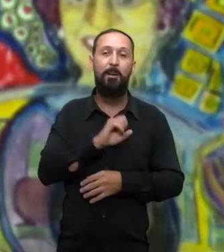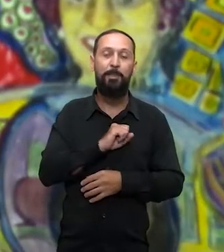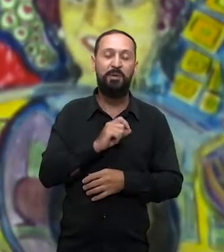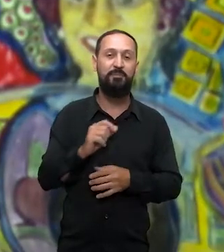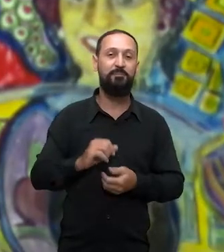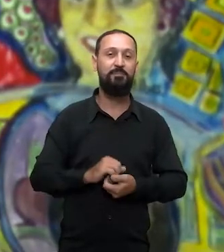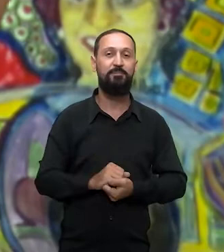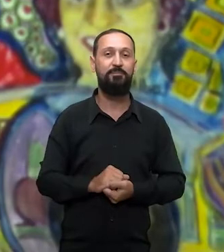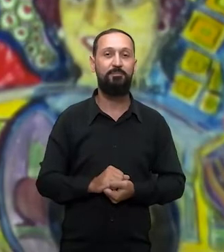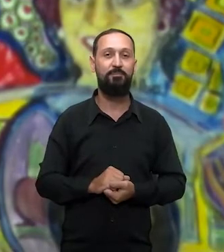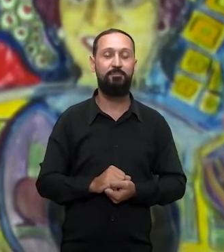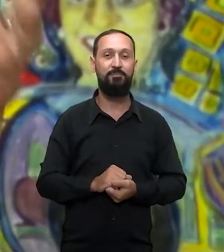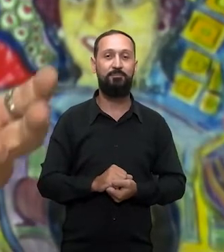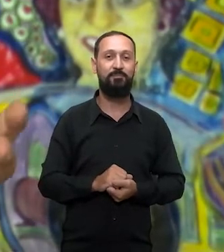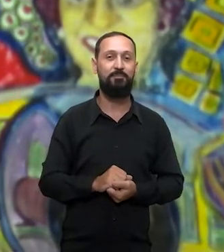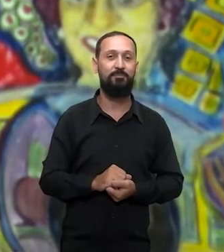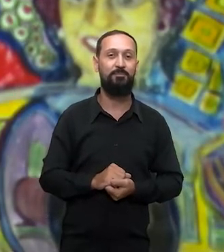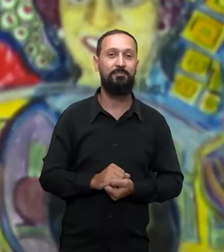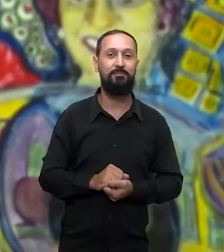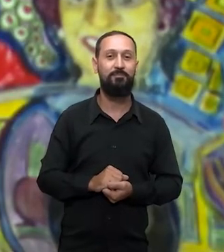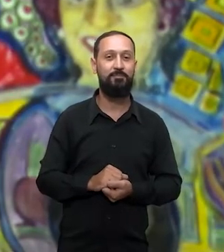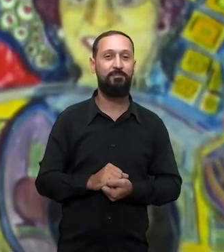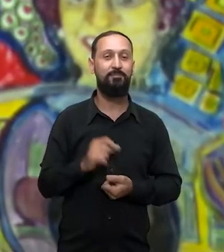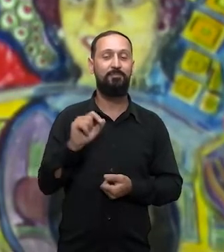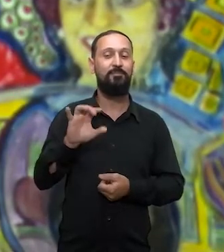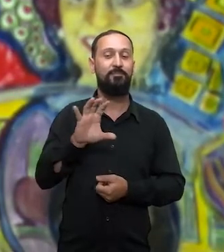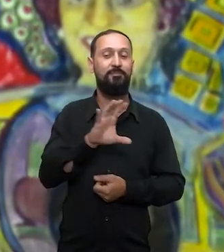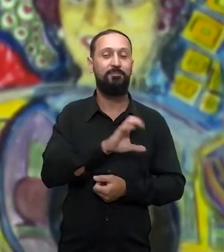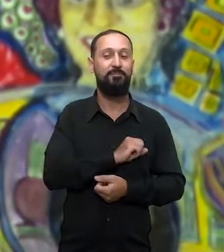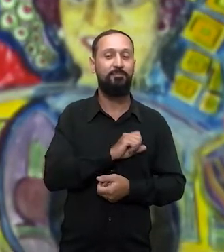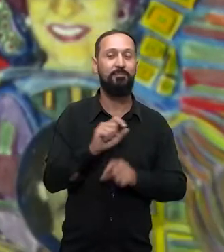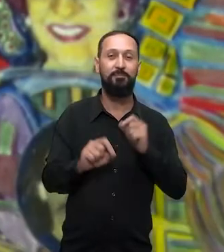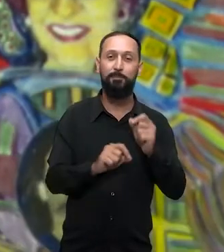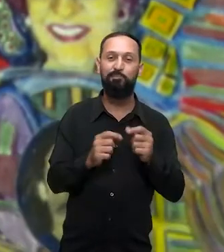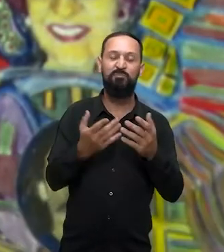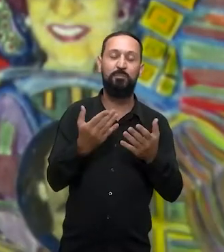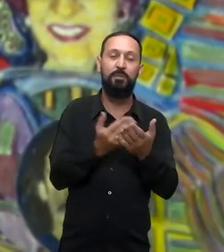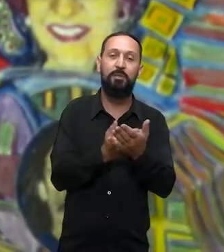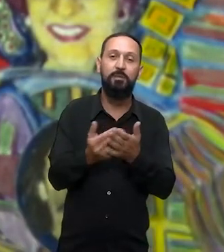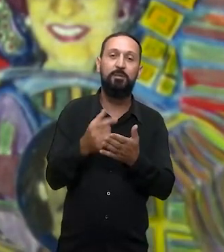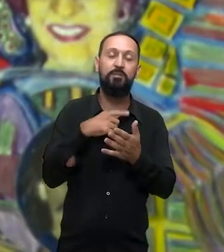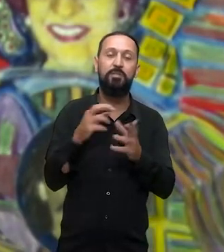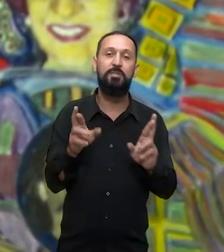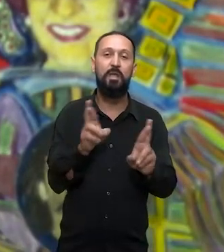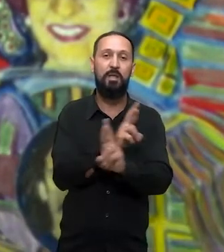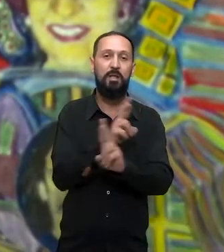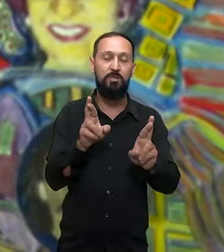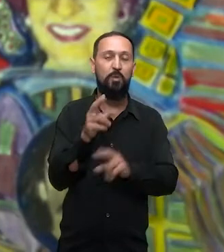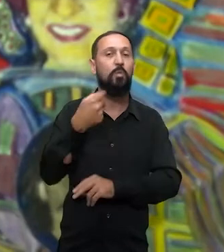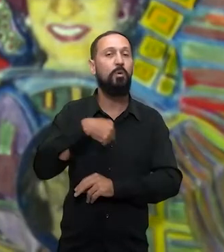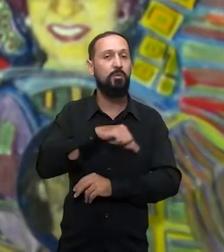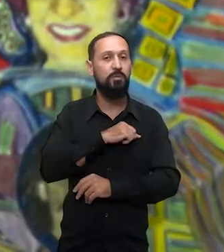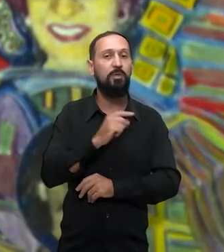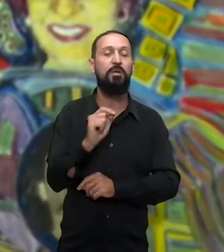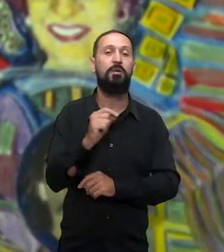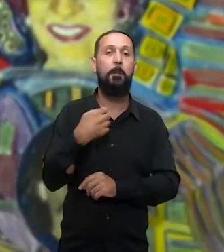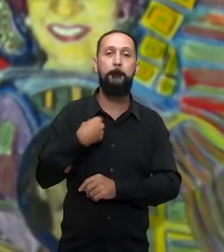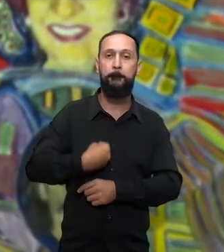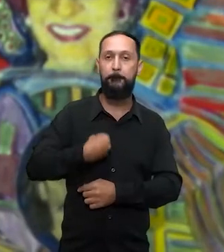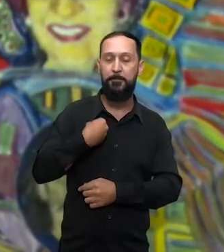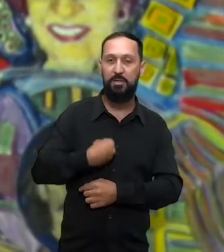apaixonou assim pelo ser, e o Henrique era apaixonante. Então ele tinha essa relação com a gente,